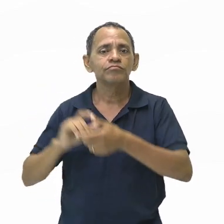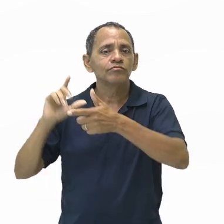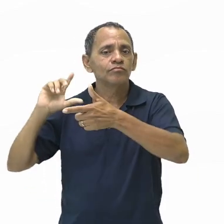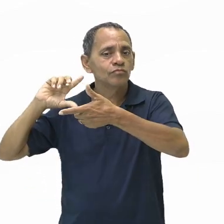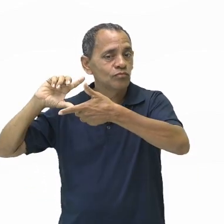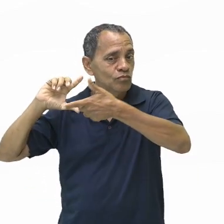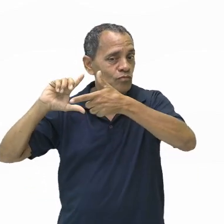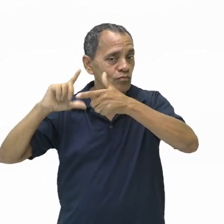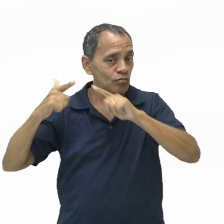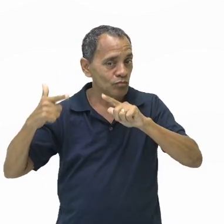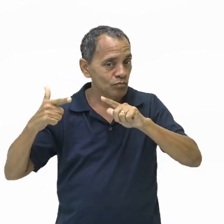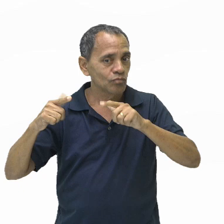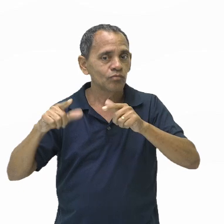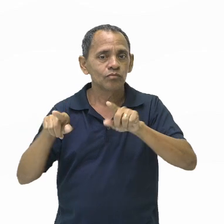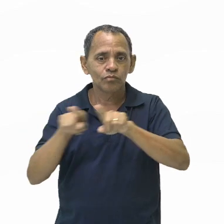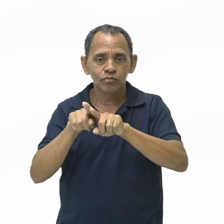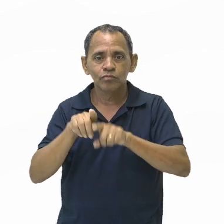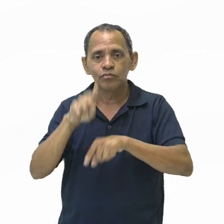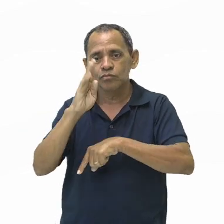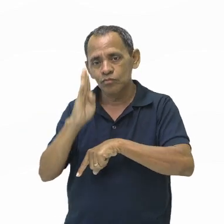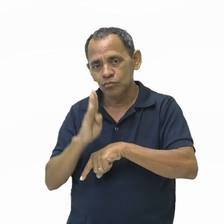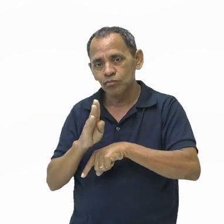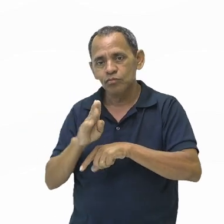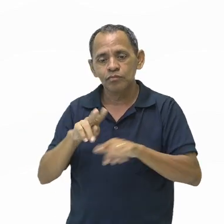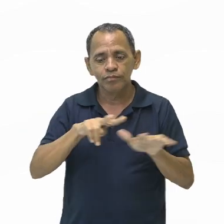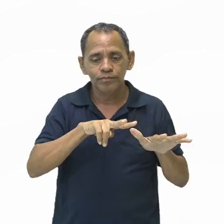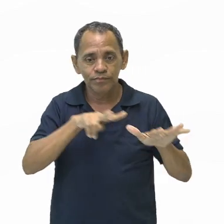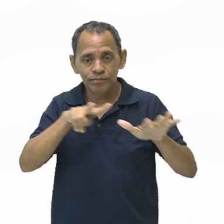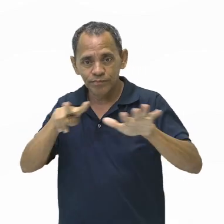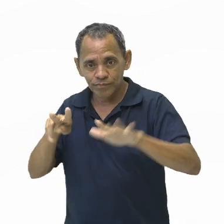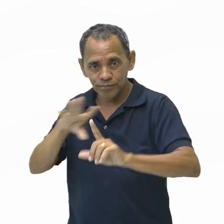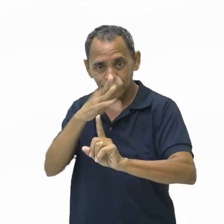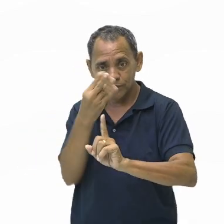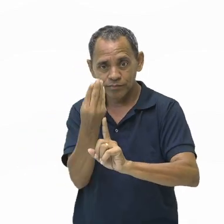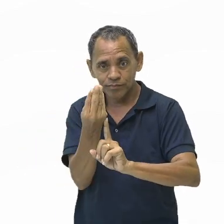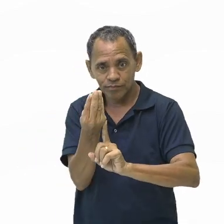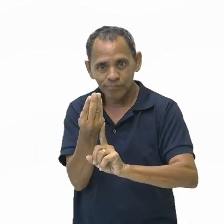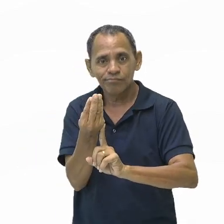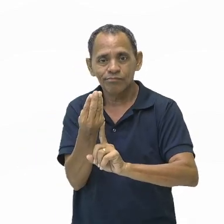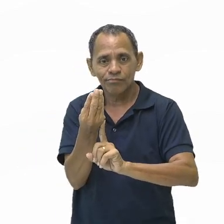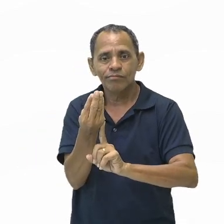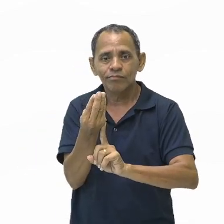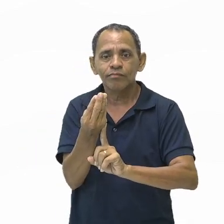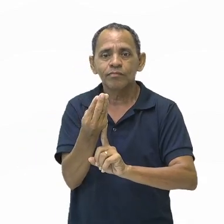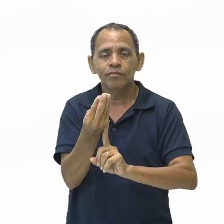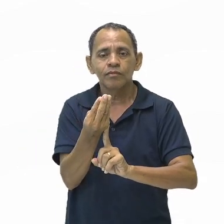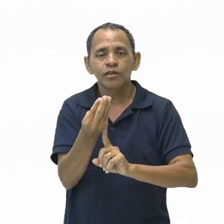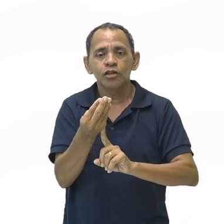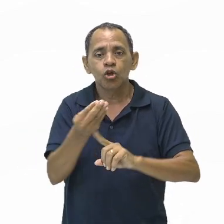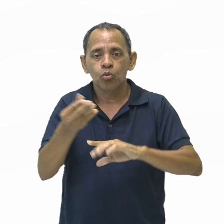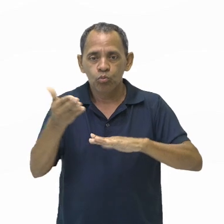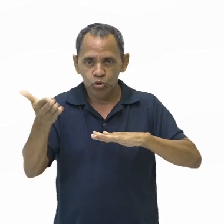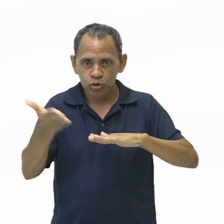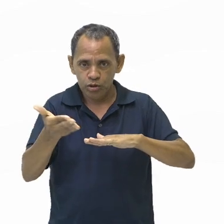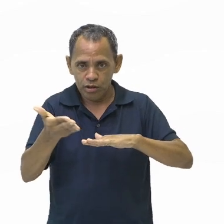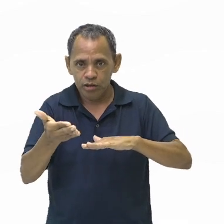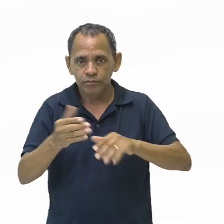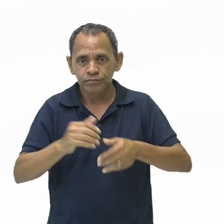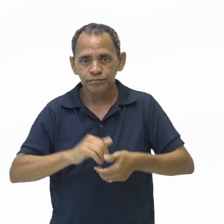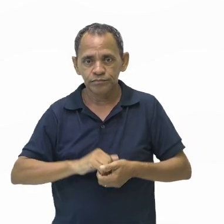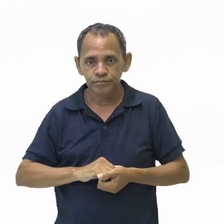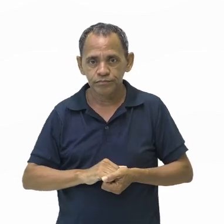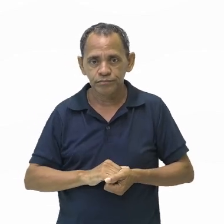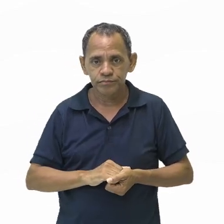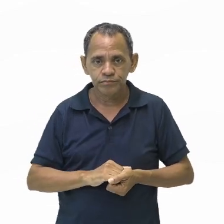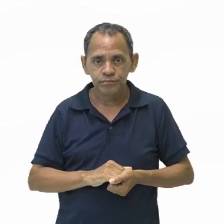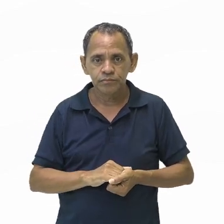Quando foi? Na Semana da Arte Moderna. Esse foi o marco do modernismo, tá? E ela